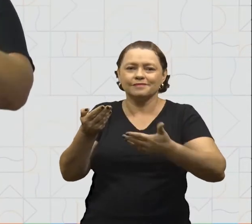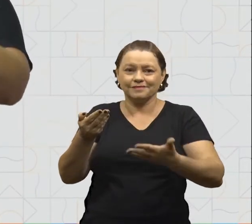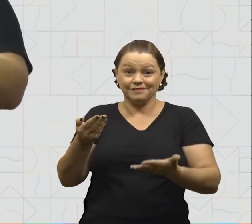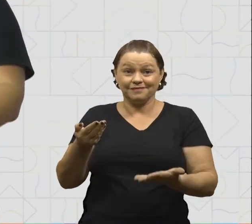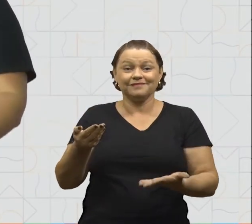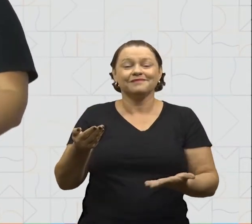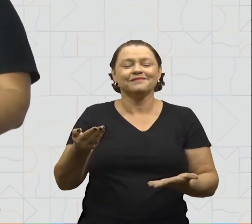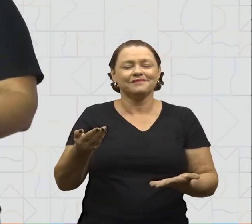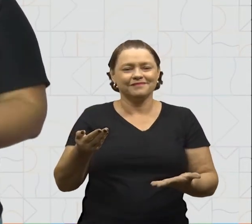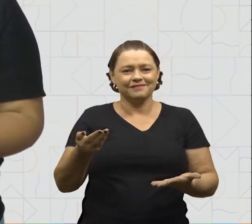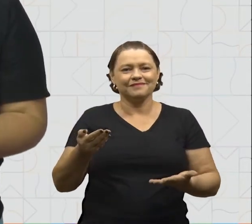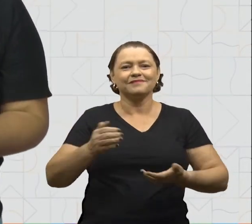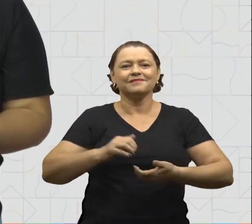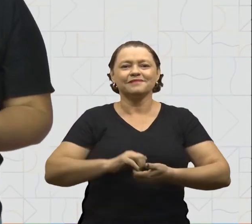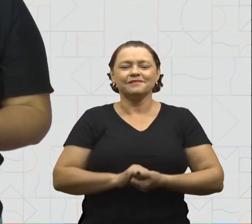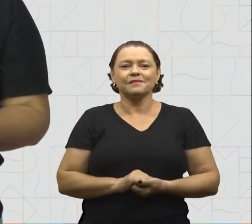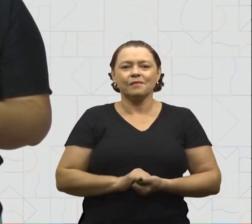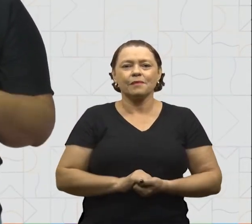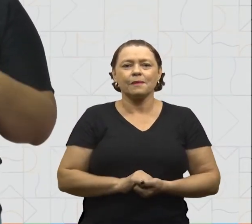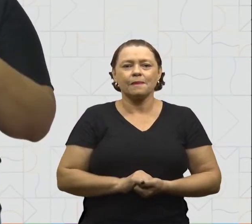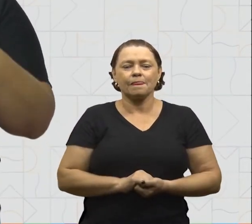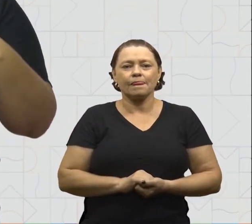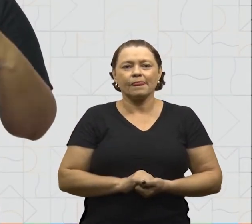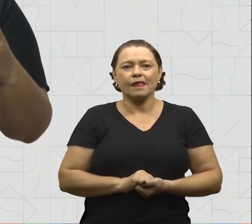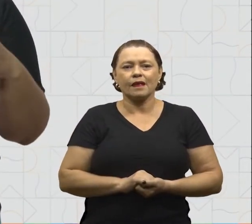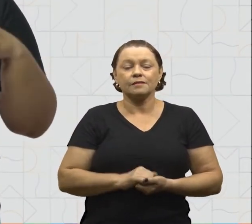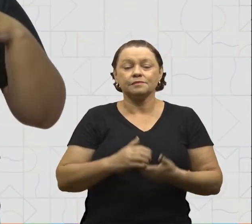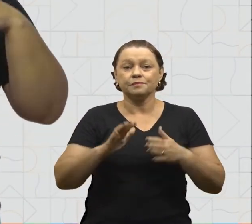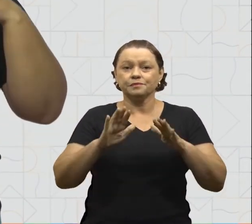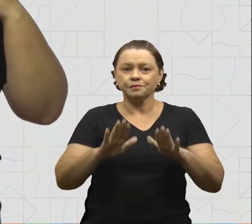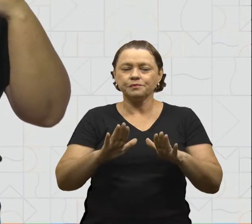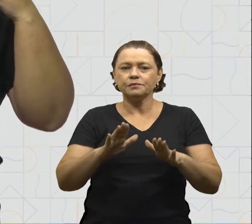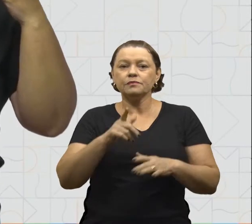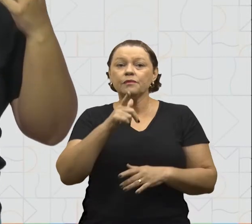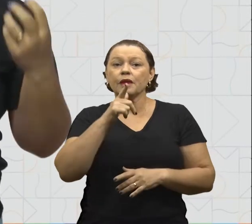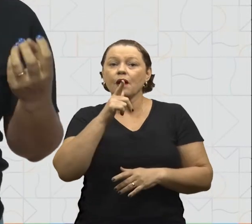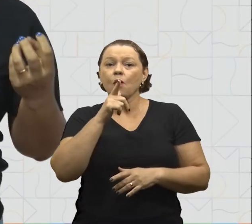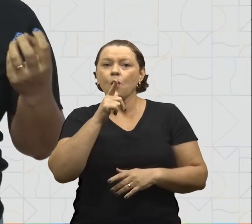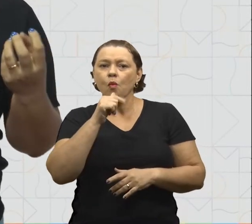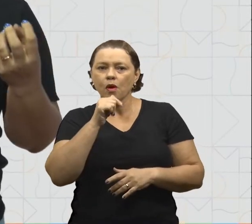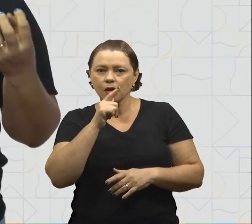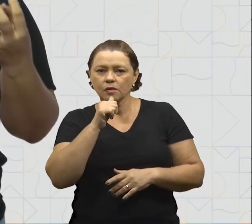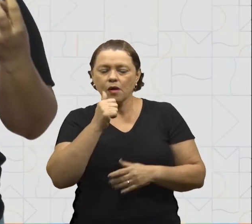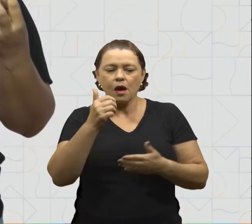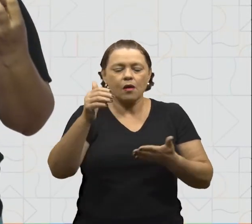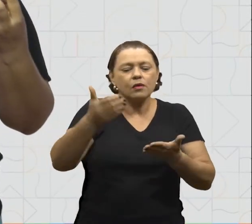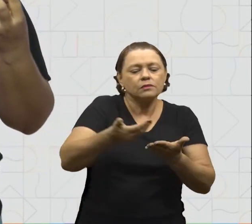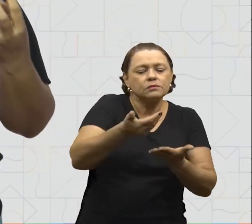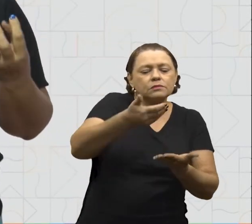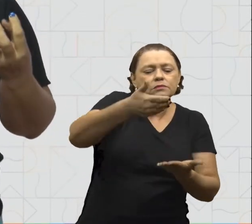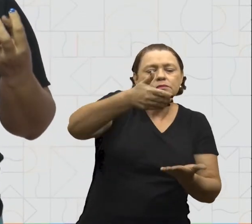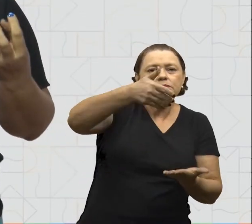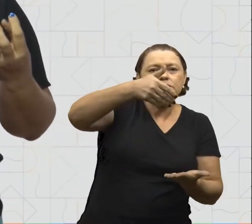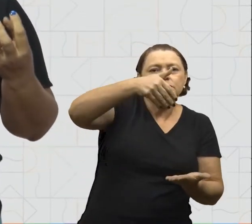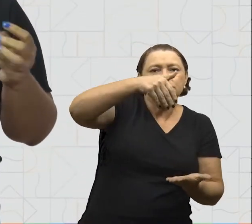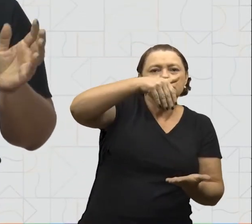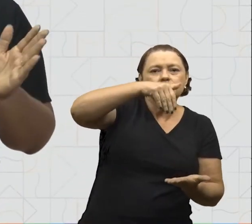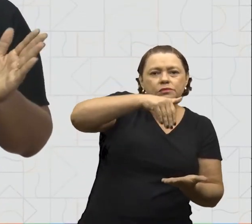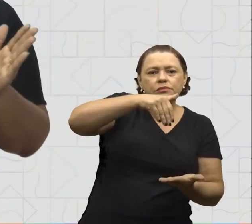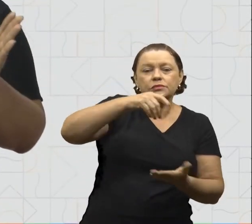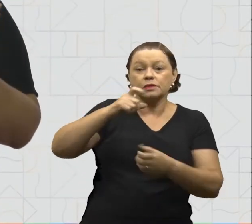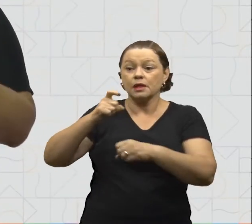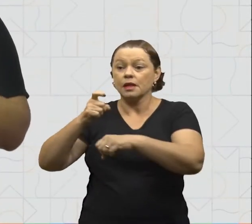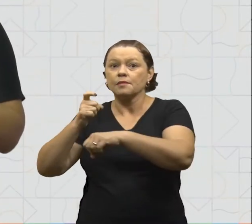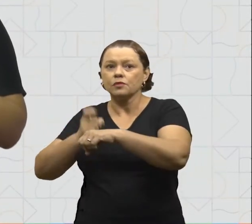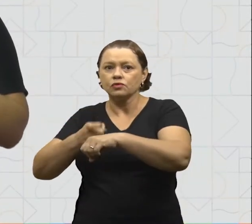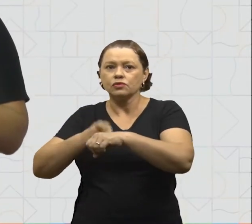congelador derrete. Quando a água passa do estado líquido para o estado sólido,